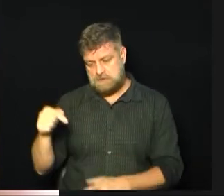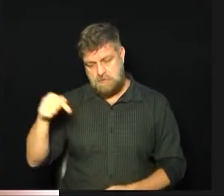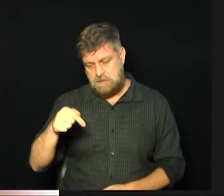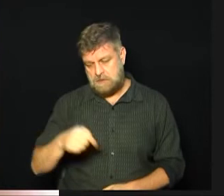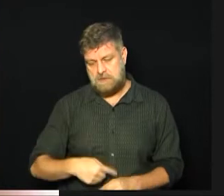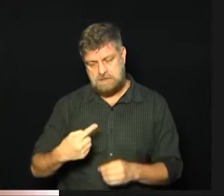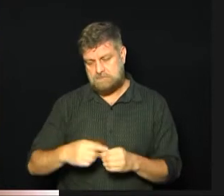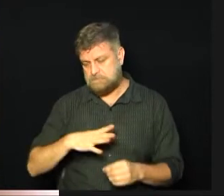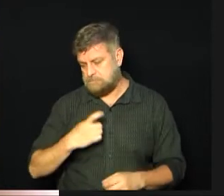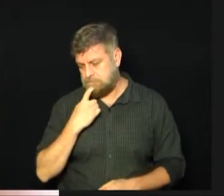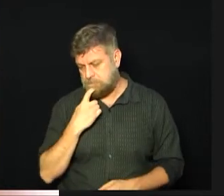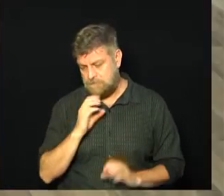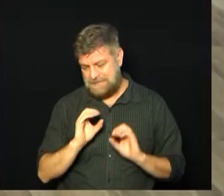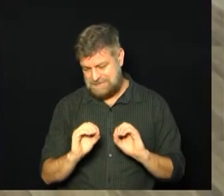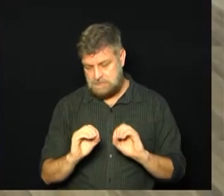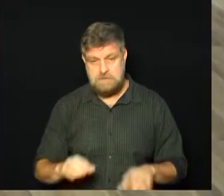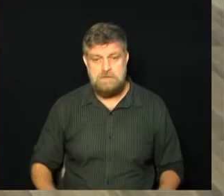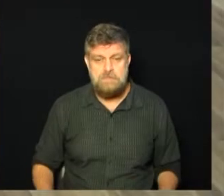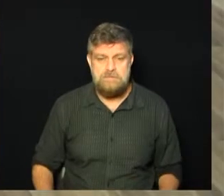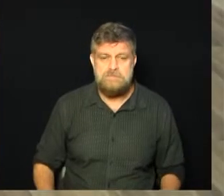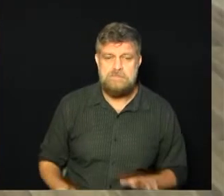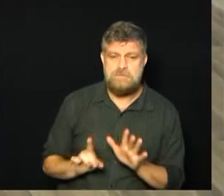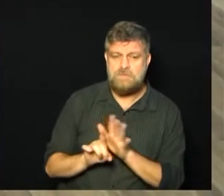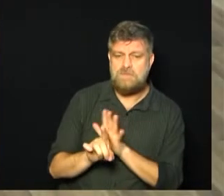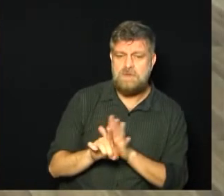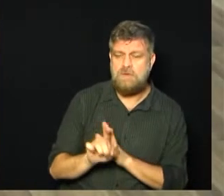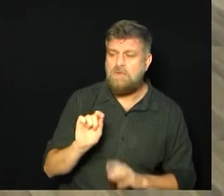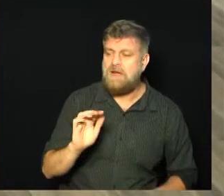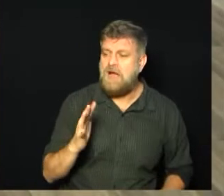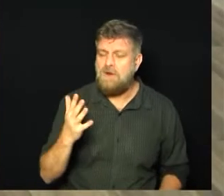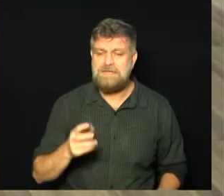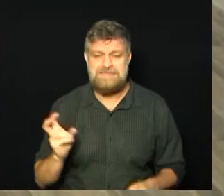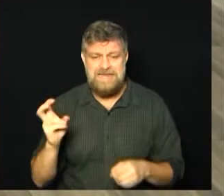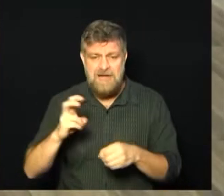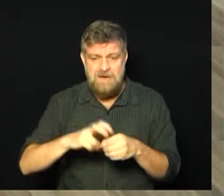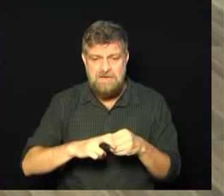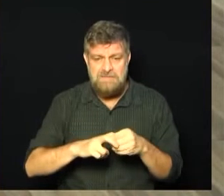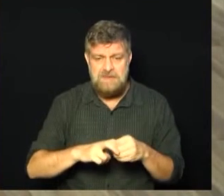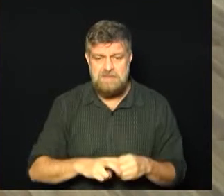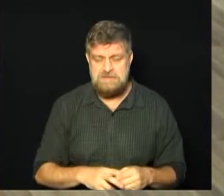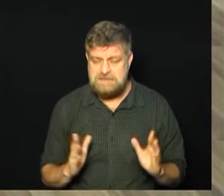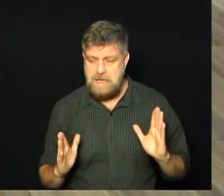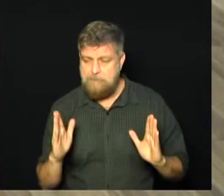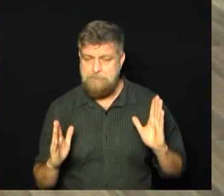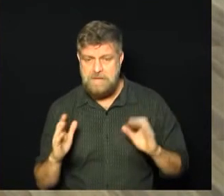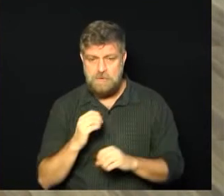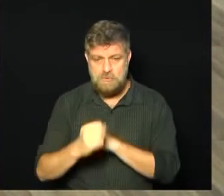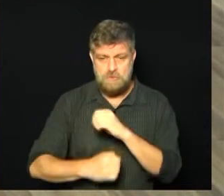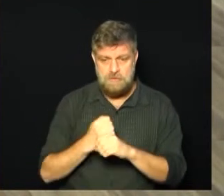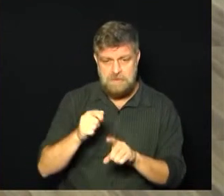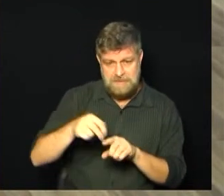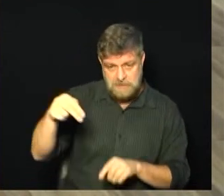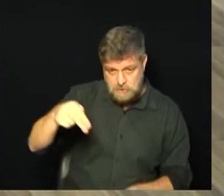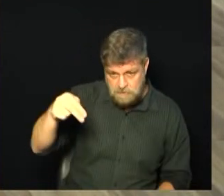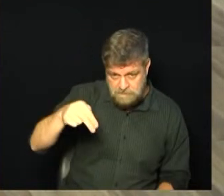no município. E Valéria, é mais comum esse vírus surgir, aparecer nessa época do ano, novembro, assim, tem